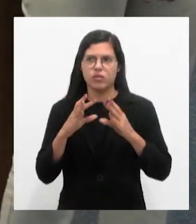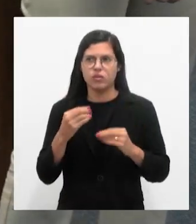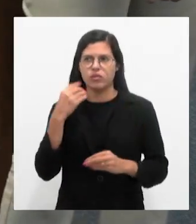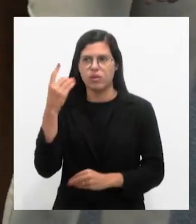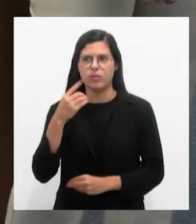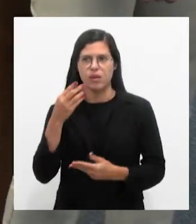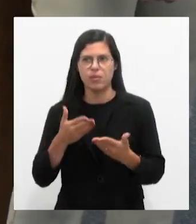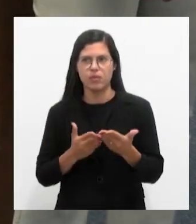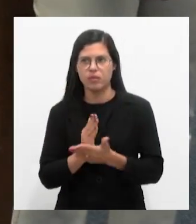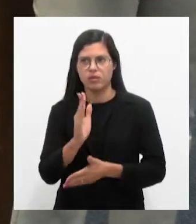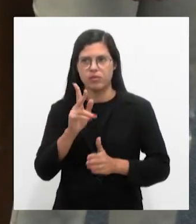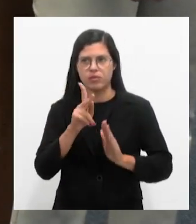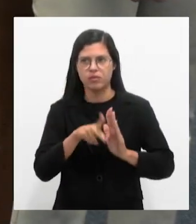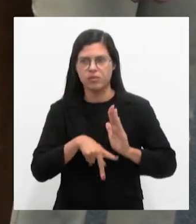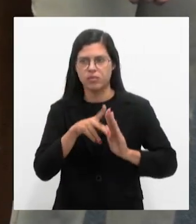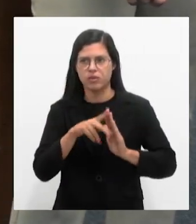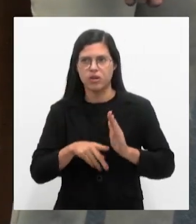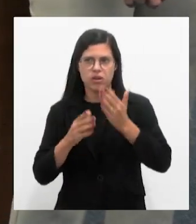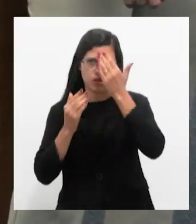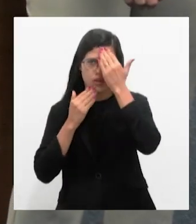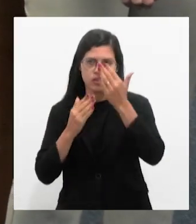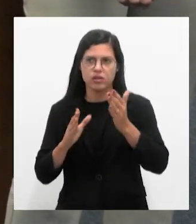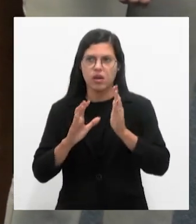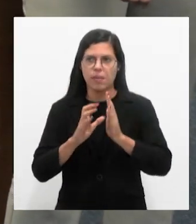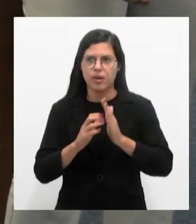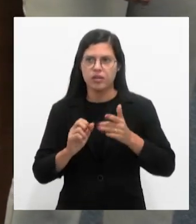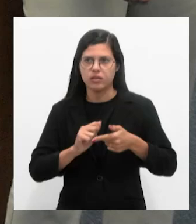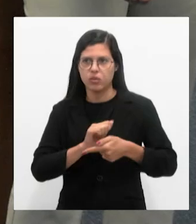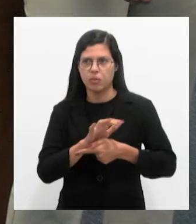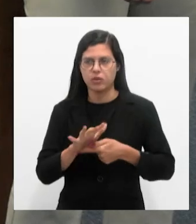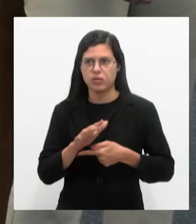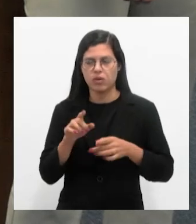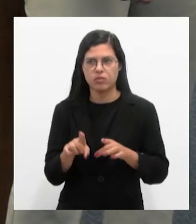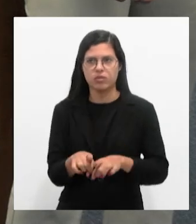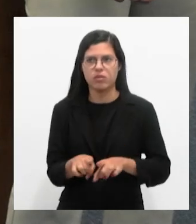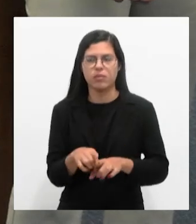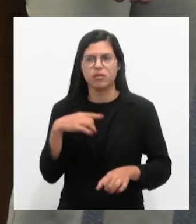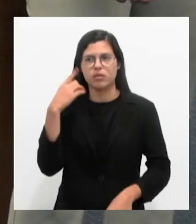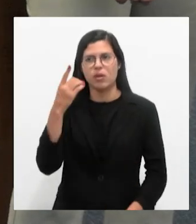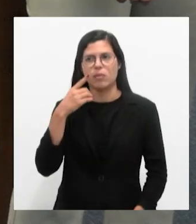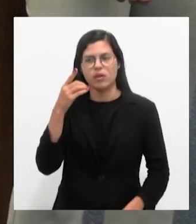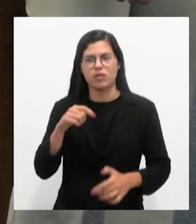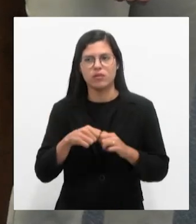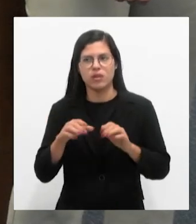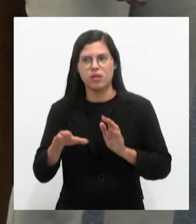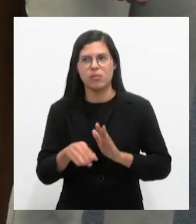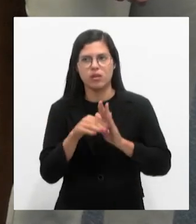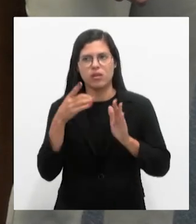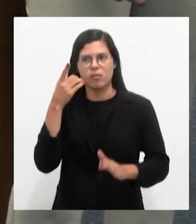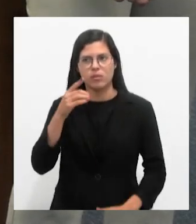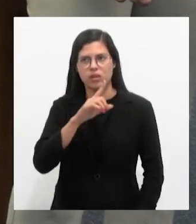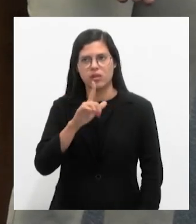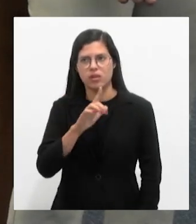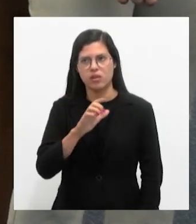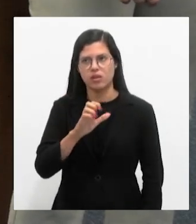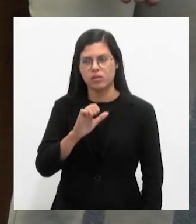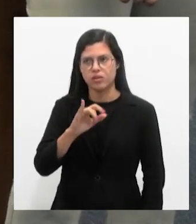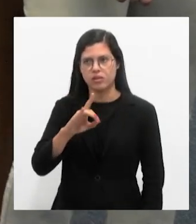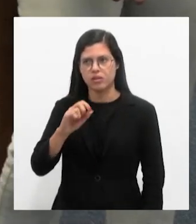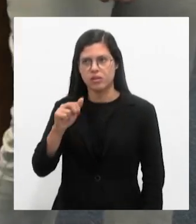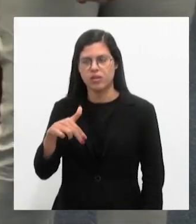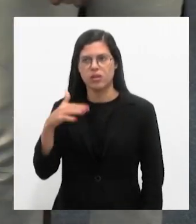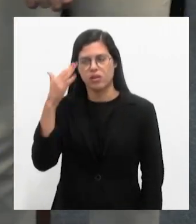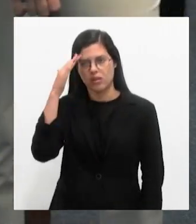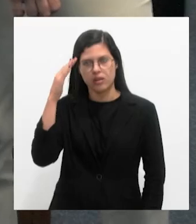pela aprovação desse projeto, agradecer a bancada do PSOL, aos deputados que colocaram emenda, deputado Zeidan, e entendeu que já